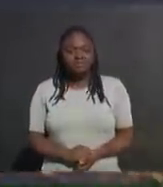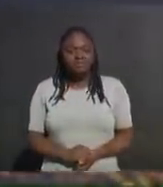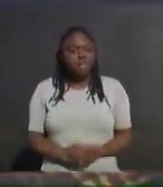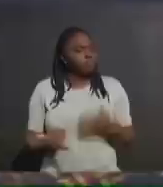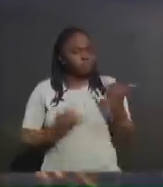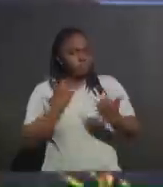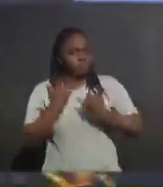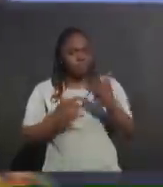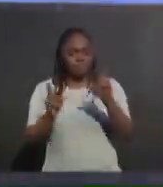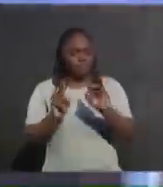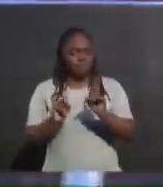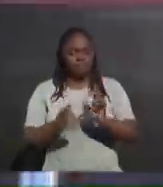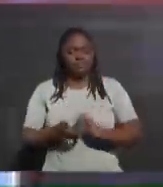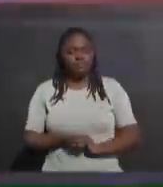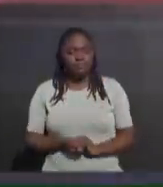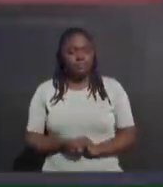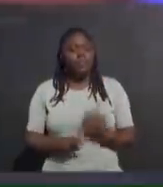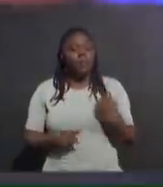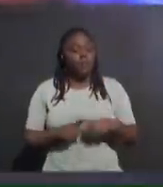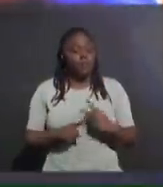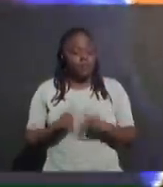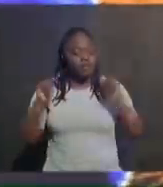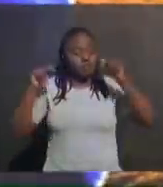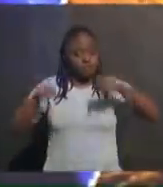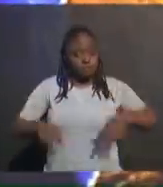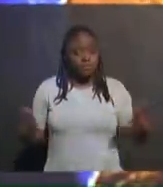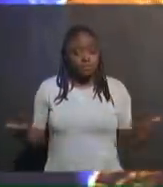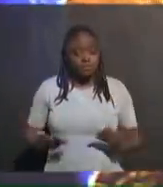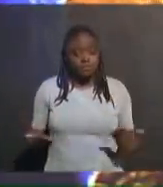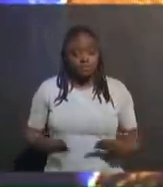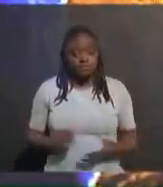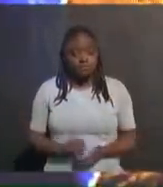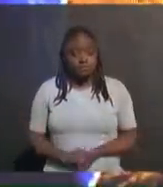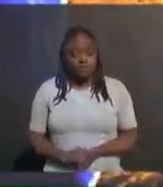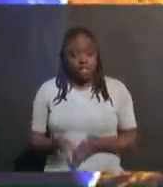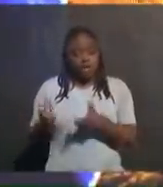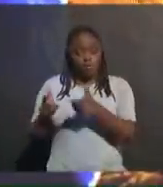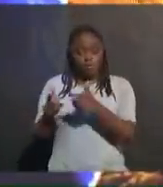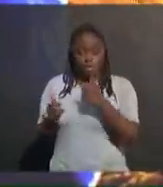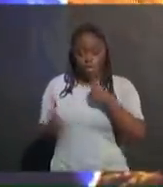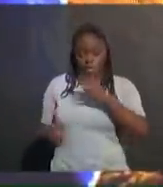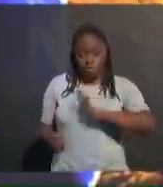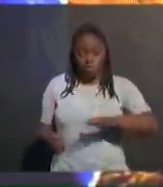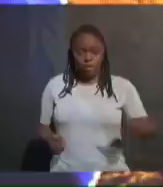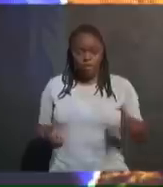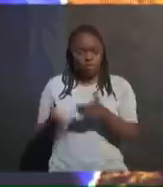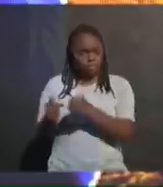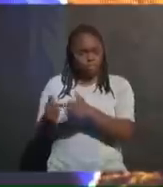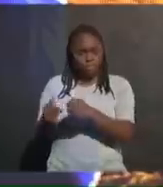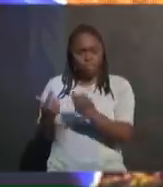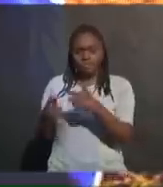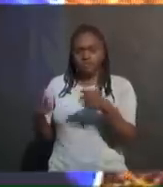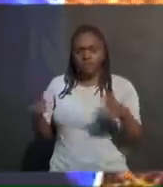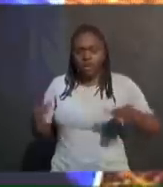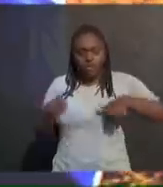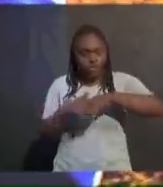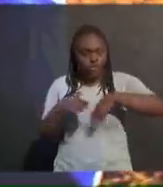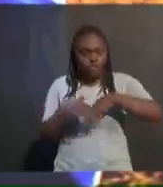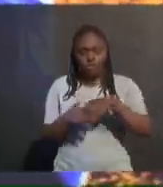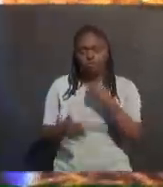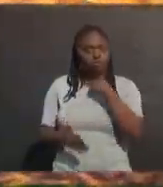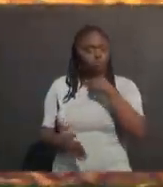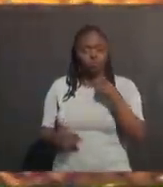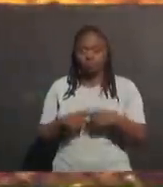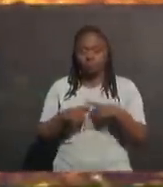Não estou brincando. Você sabe por que eu estou aqui hoje? Porque eu não tinha videogame quando eu era menino, não podia jogar futebol porque eu vivia